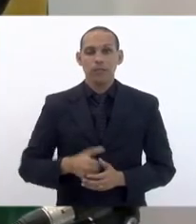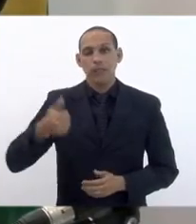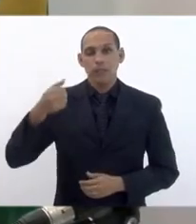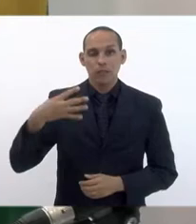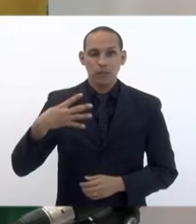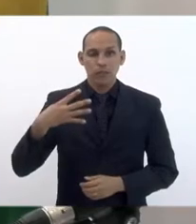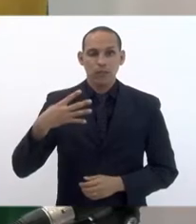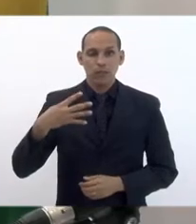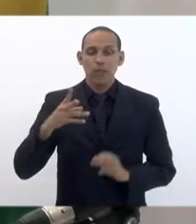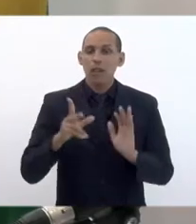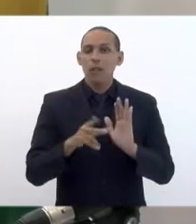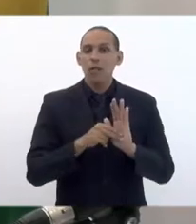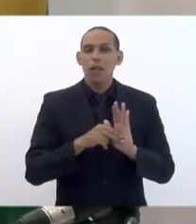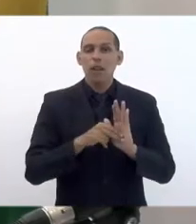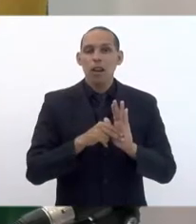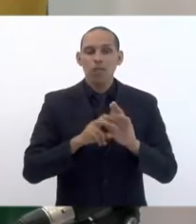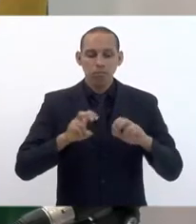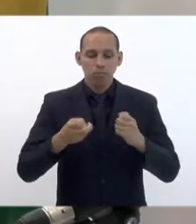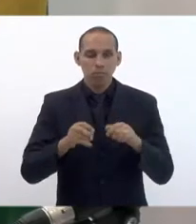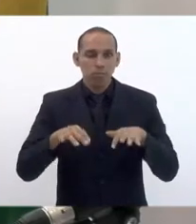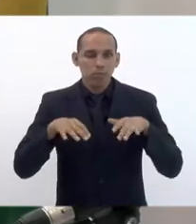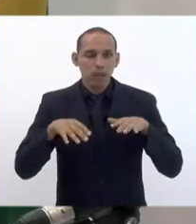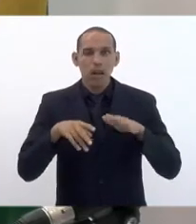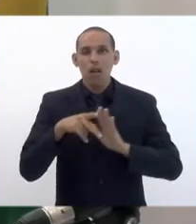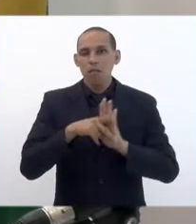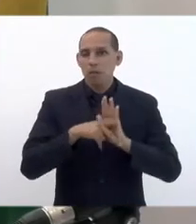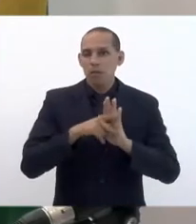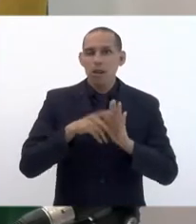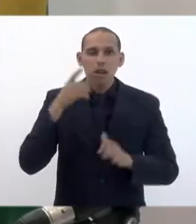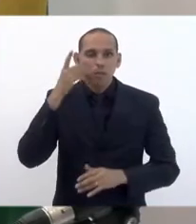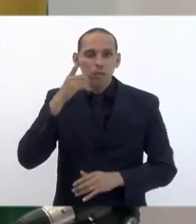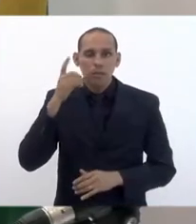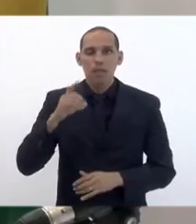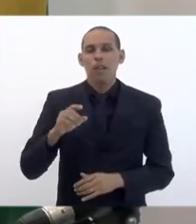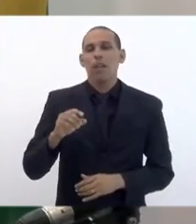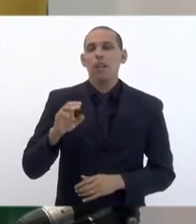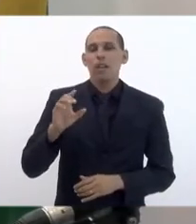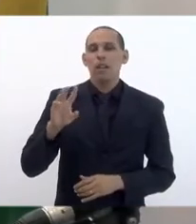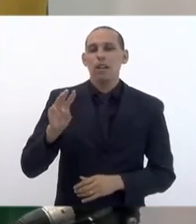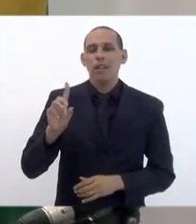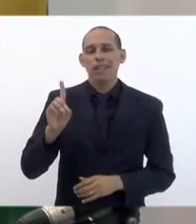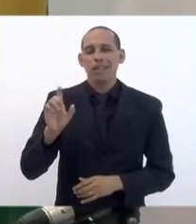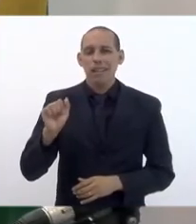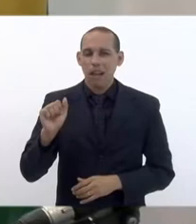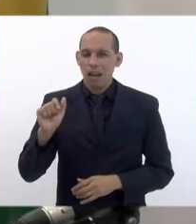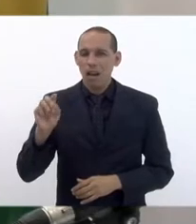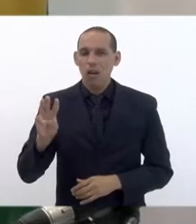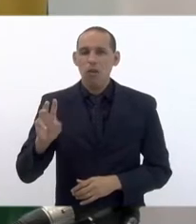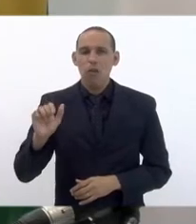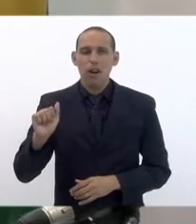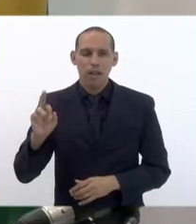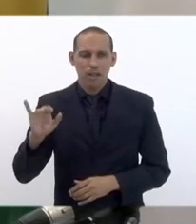Emendas de plenário ao projeto de lei 4213, 2018, autoria do deputado Bruno Dauaire, parecer contrário às emendas.